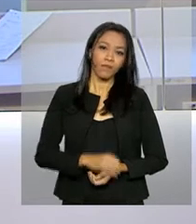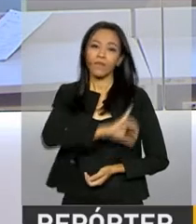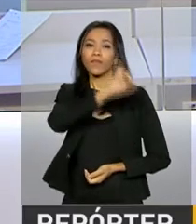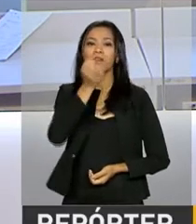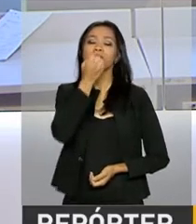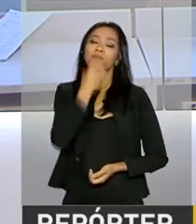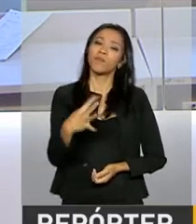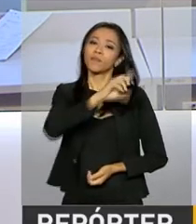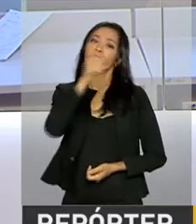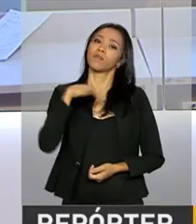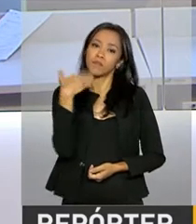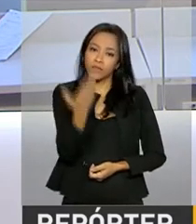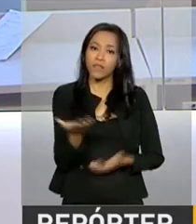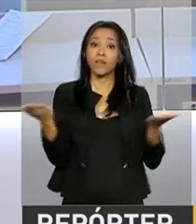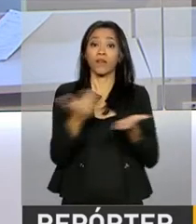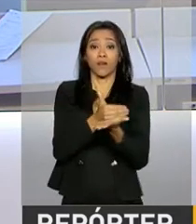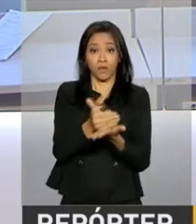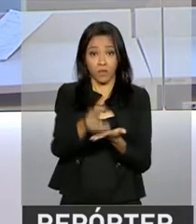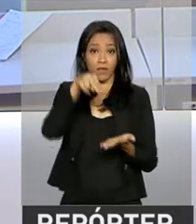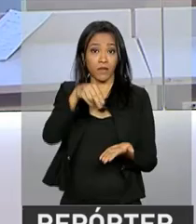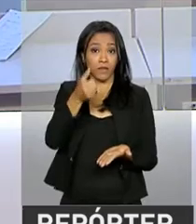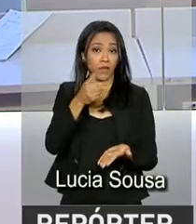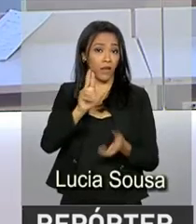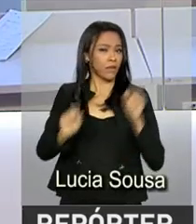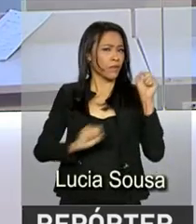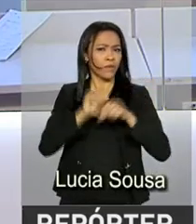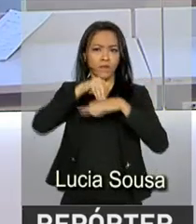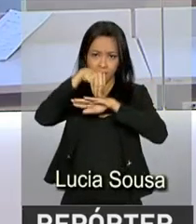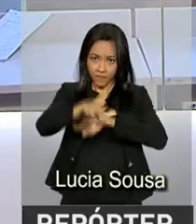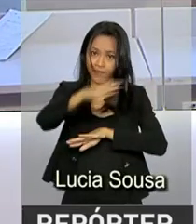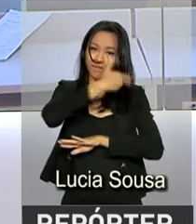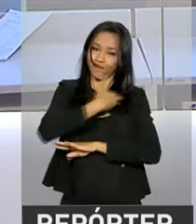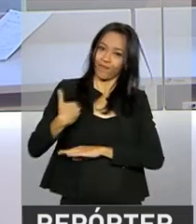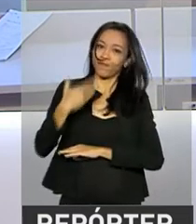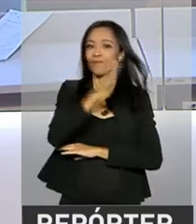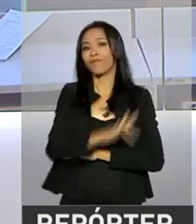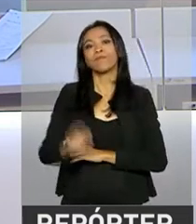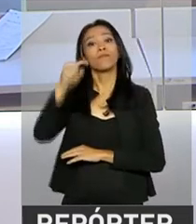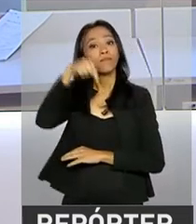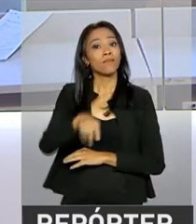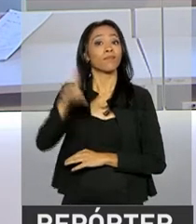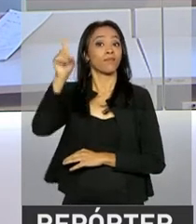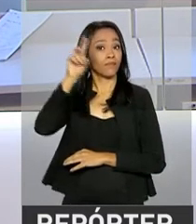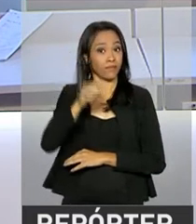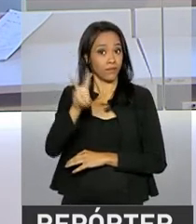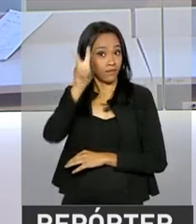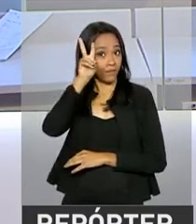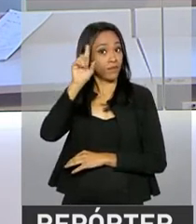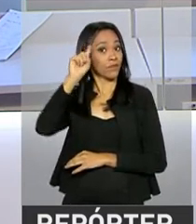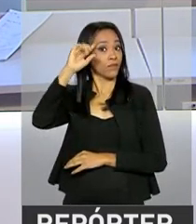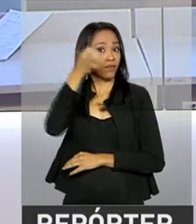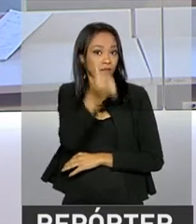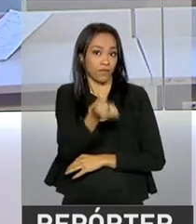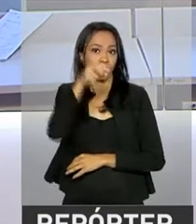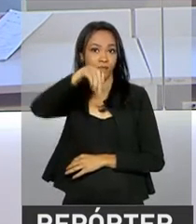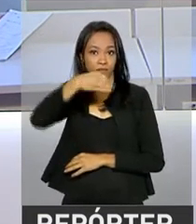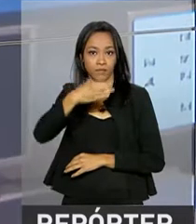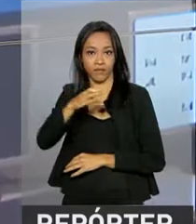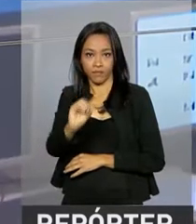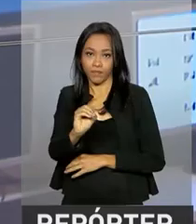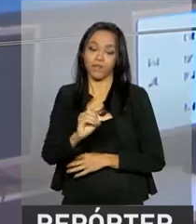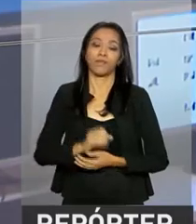Olá, bom dia para você. Começa agora o Repórter NBR com as notícias do governo federal desta segunda-feira, 6 de